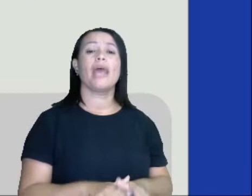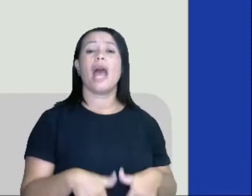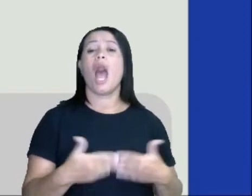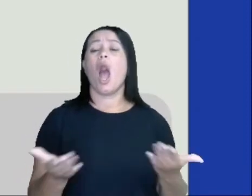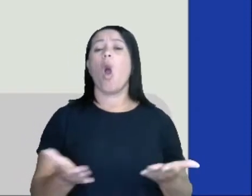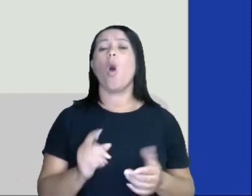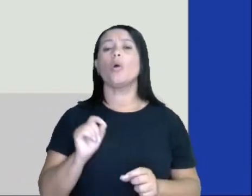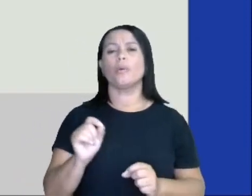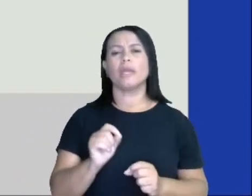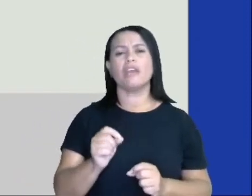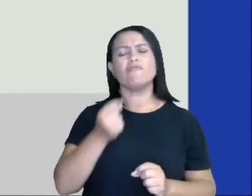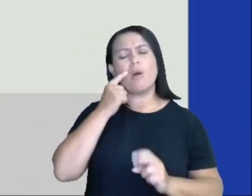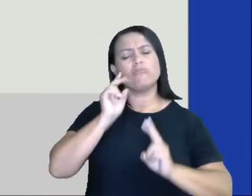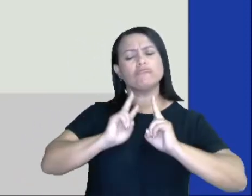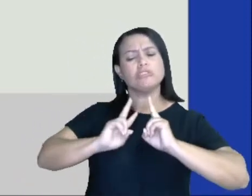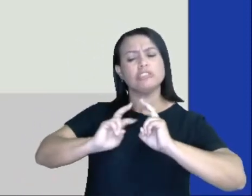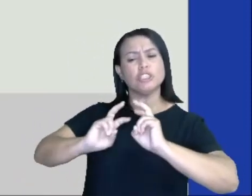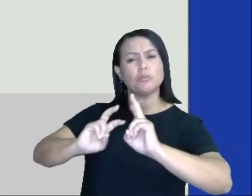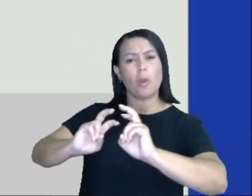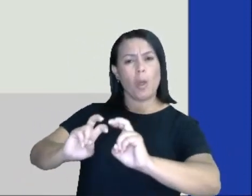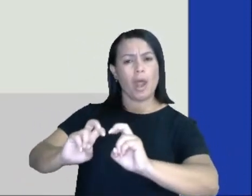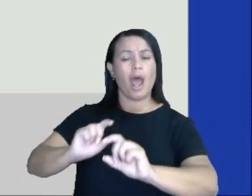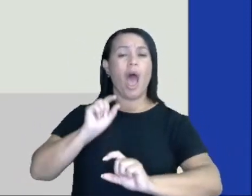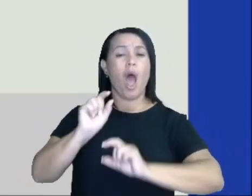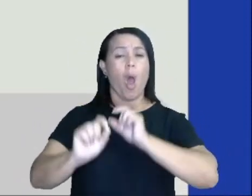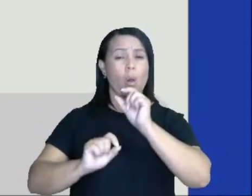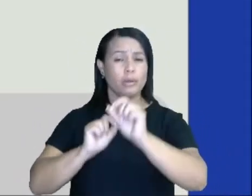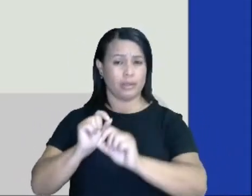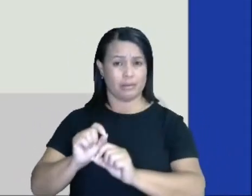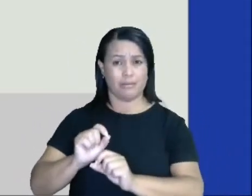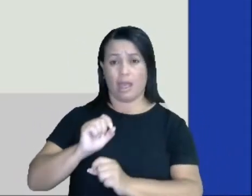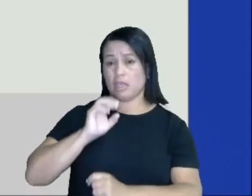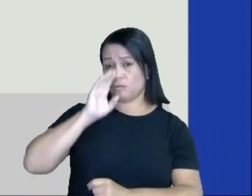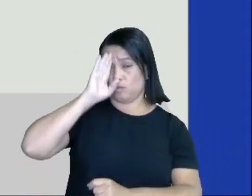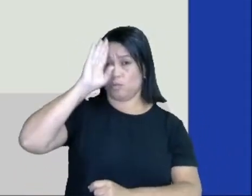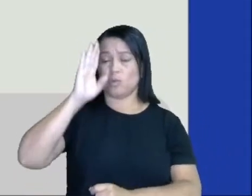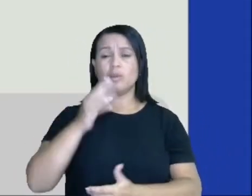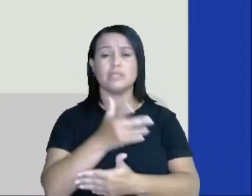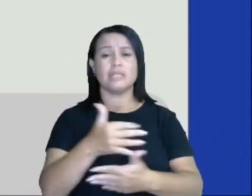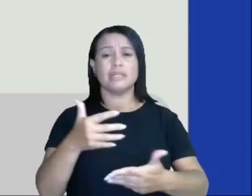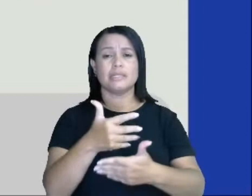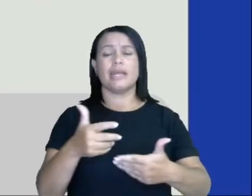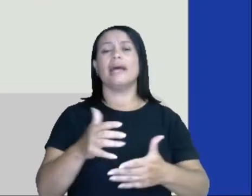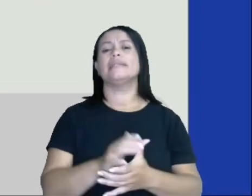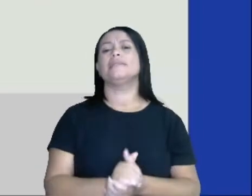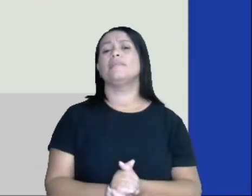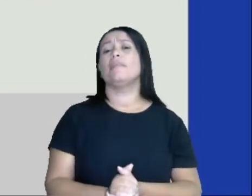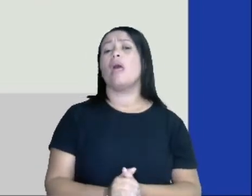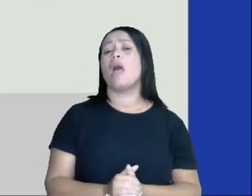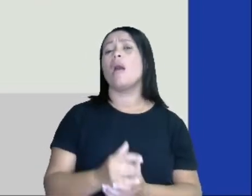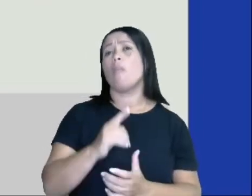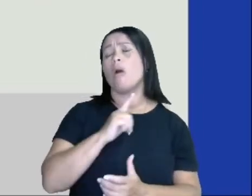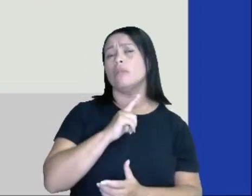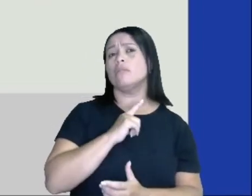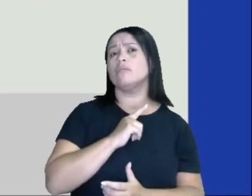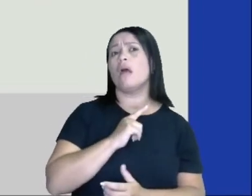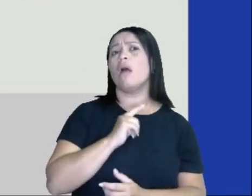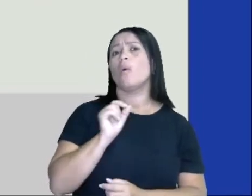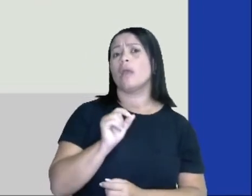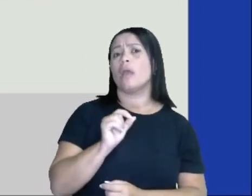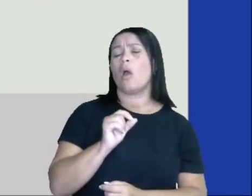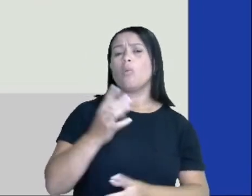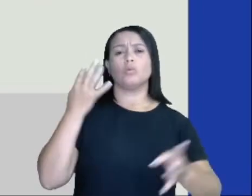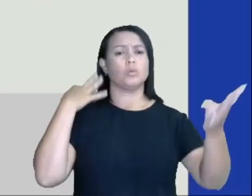Agora vamos explorar, gente, as funções das cidades, né? As cidades e suas funções. Elas podem ter uma função